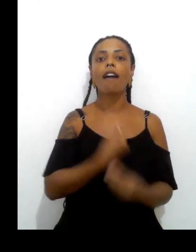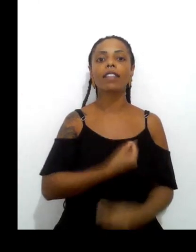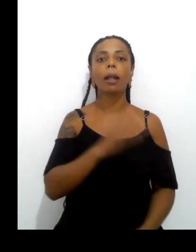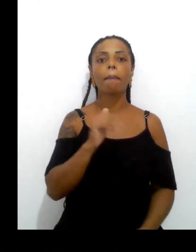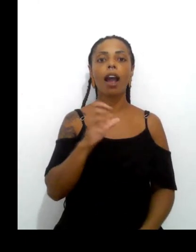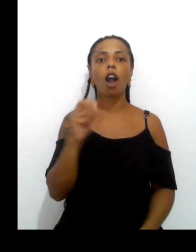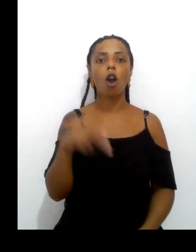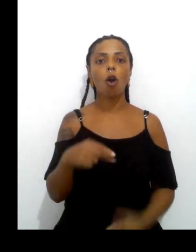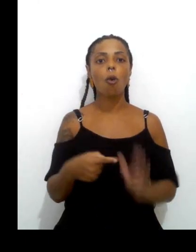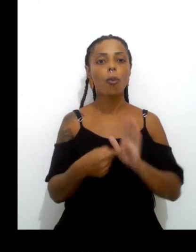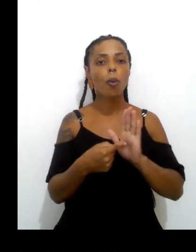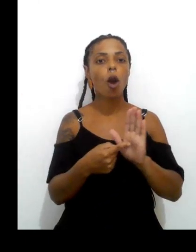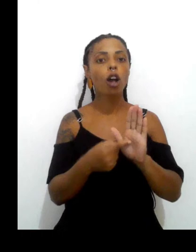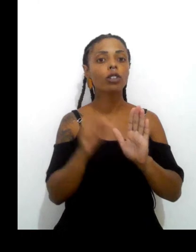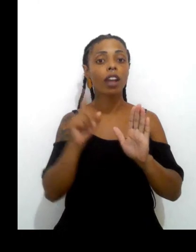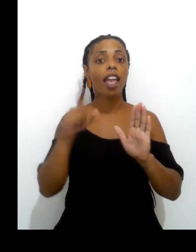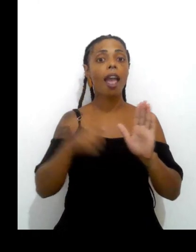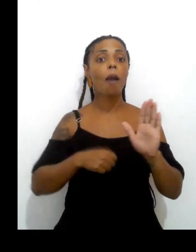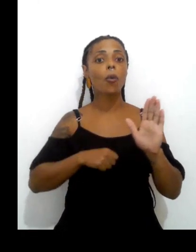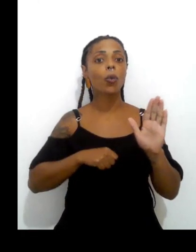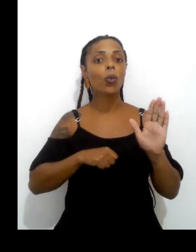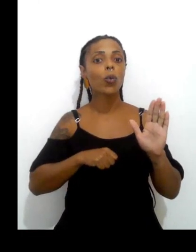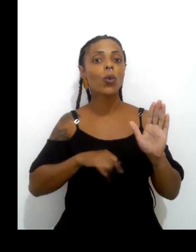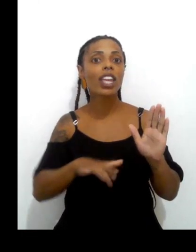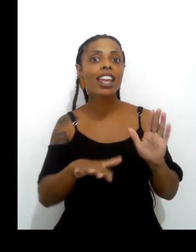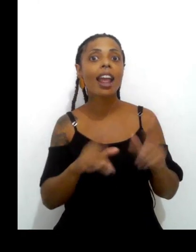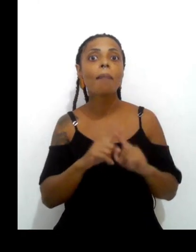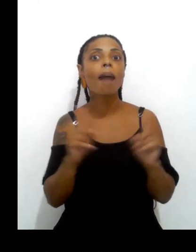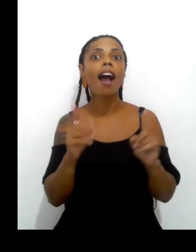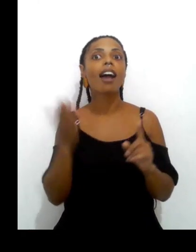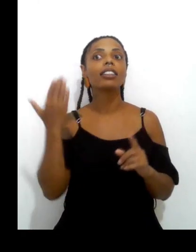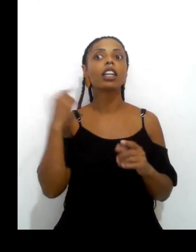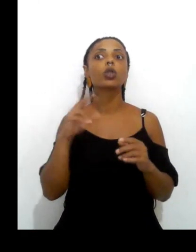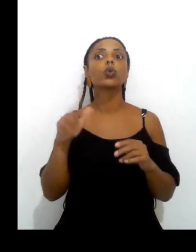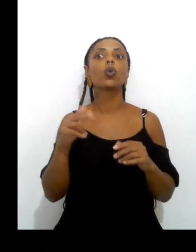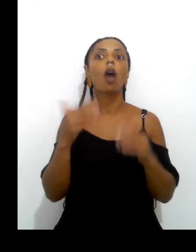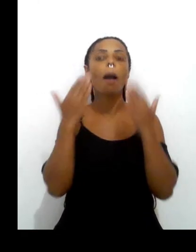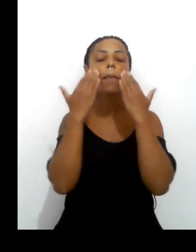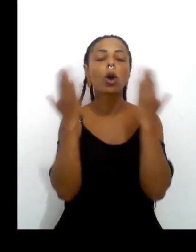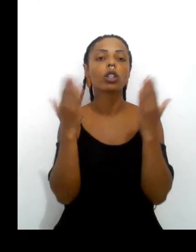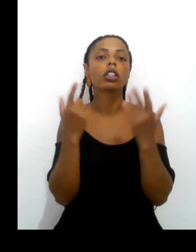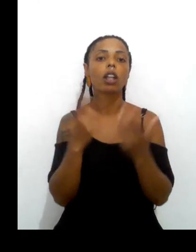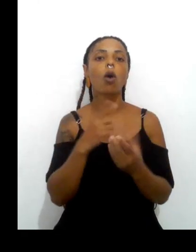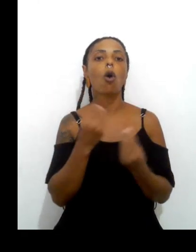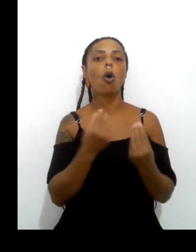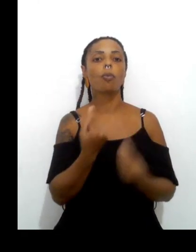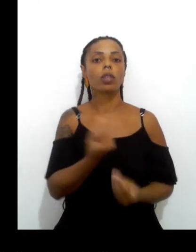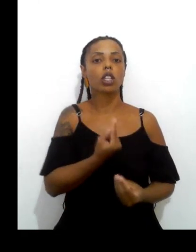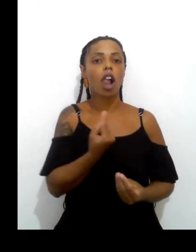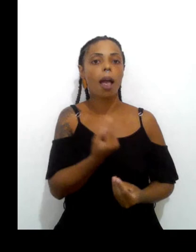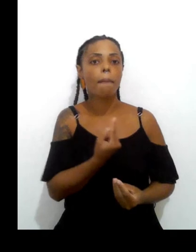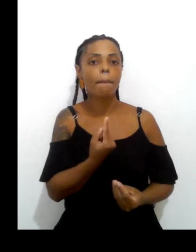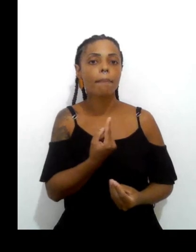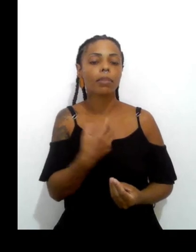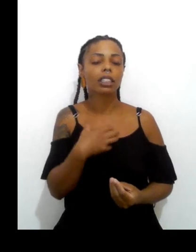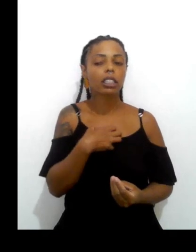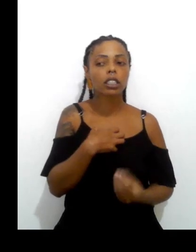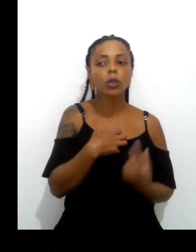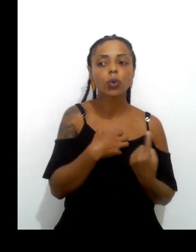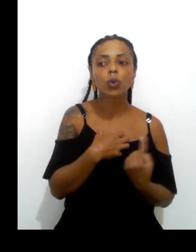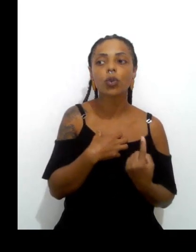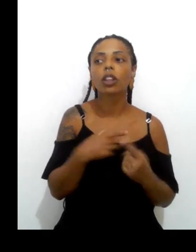estado claro vemos então essa imagem de isolamento solidão e inquietação um desconforto